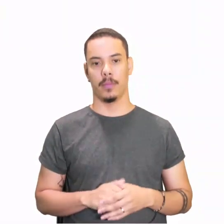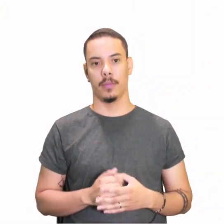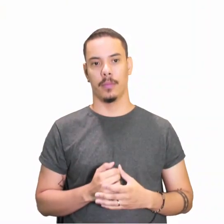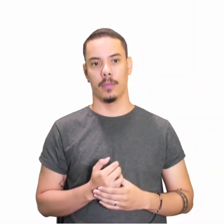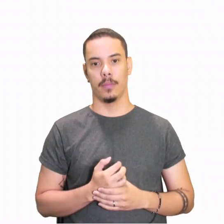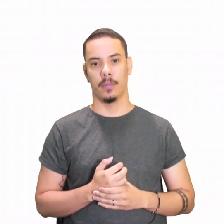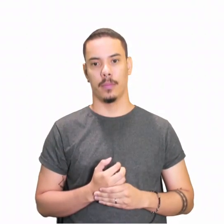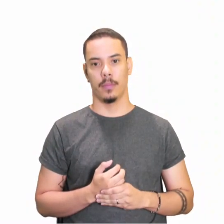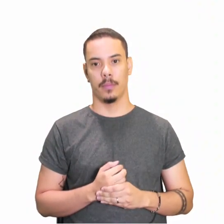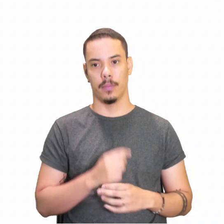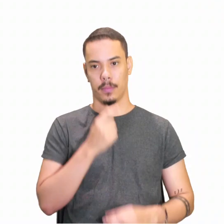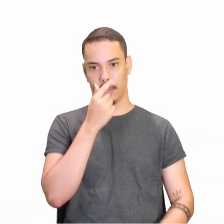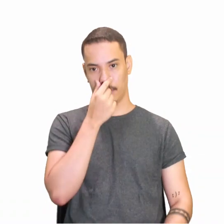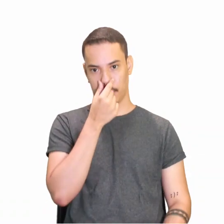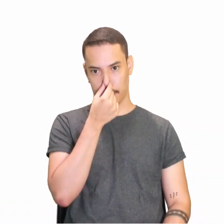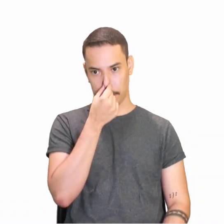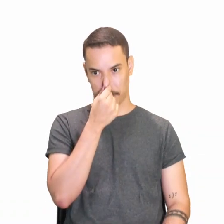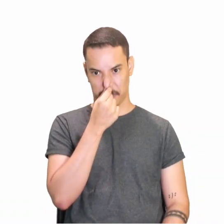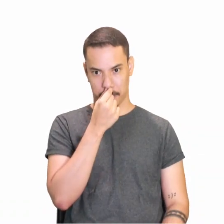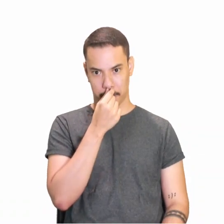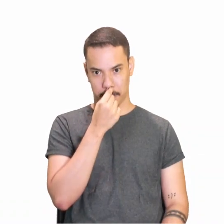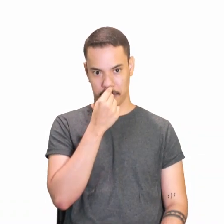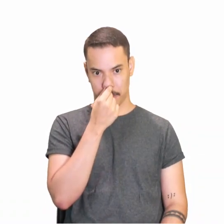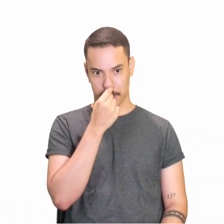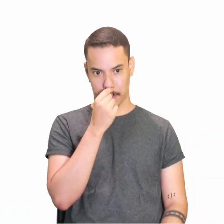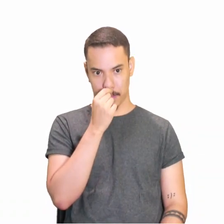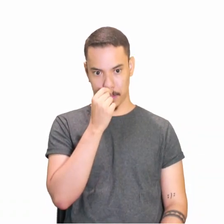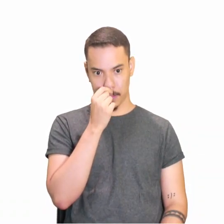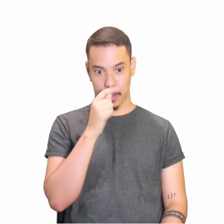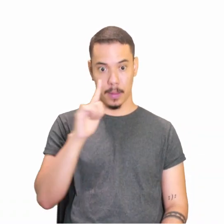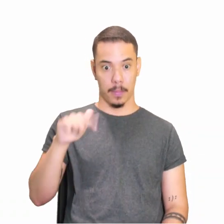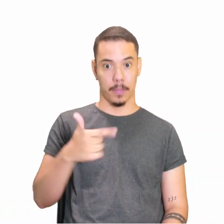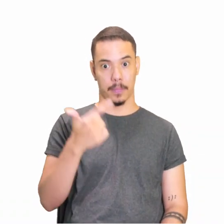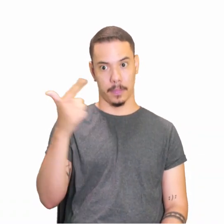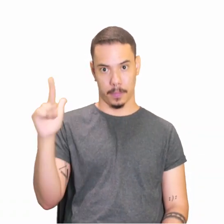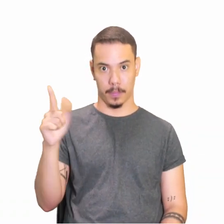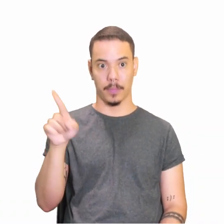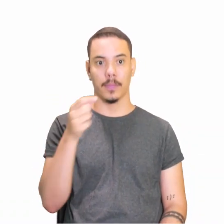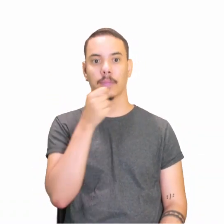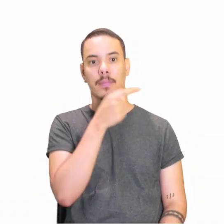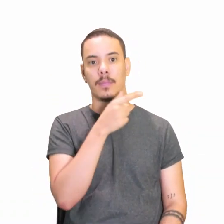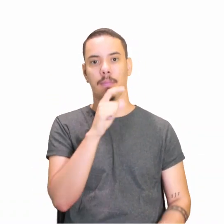Certo? Beleza. Bom, outro gênero, né? Vamos aqui à charge.